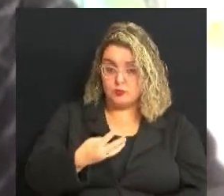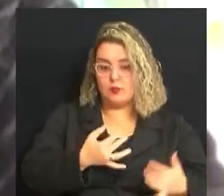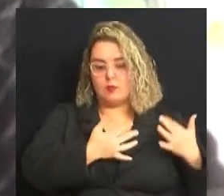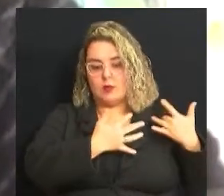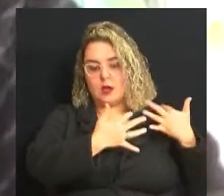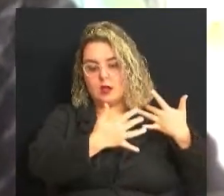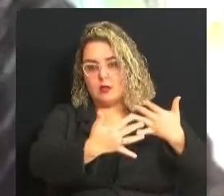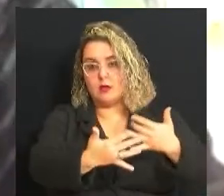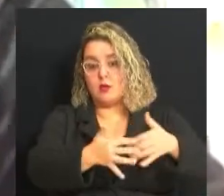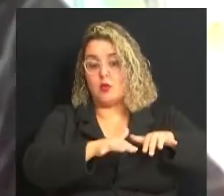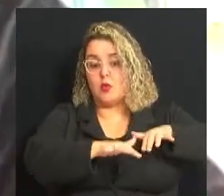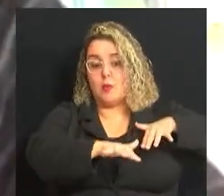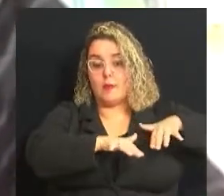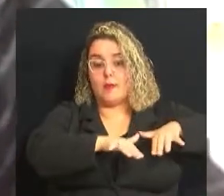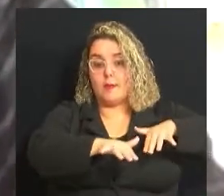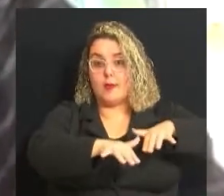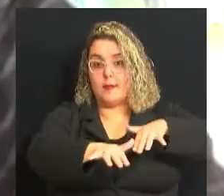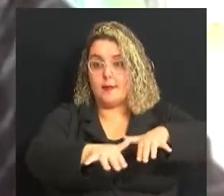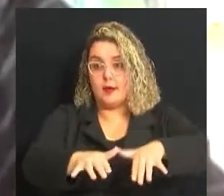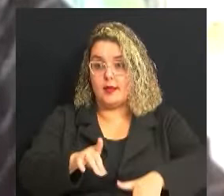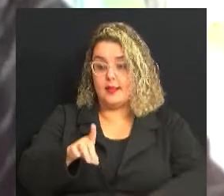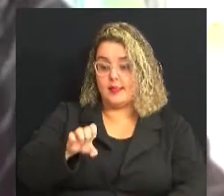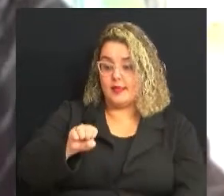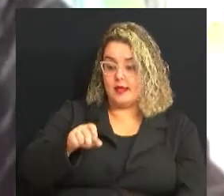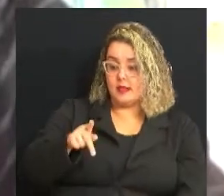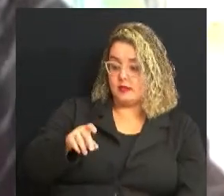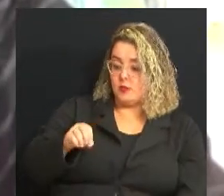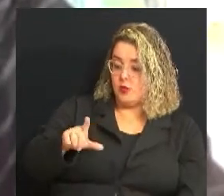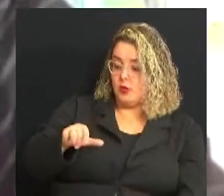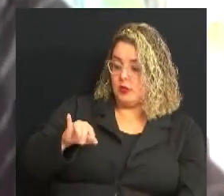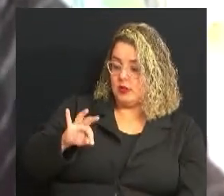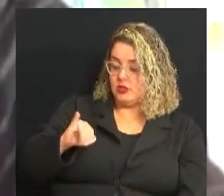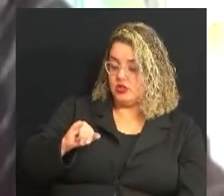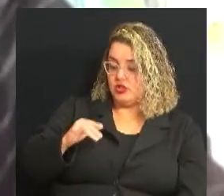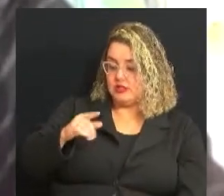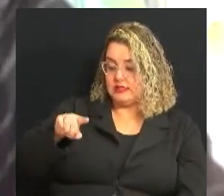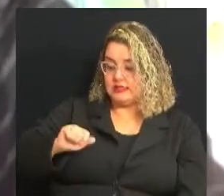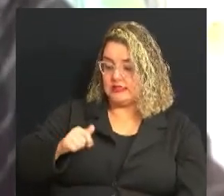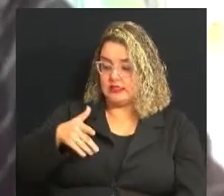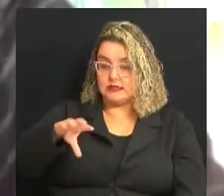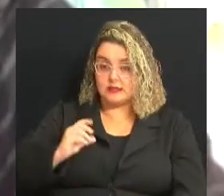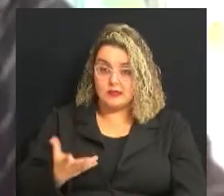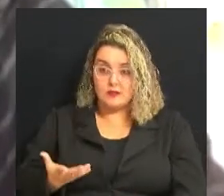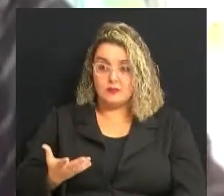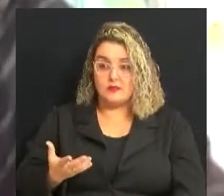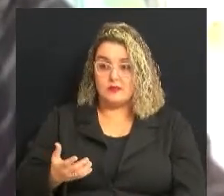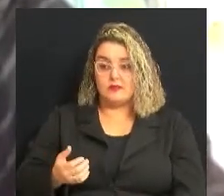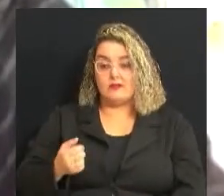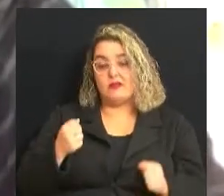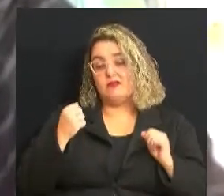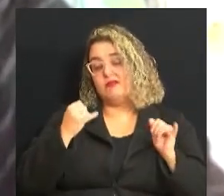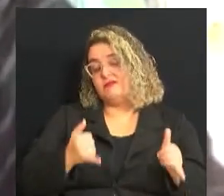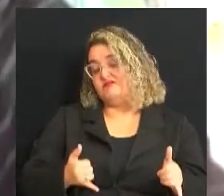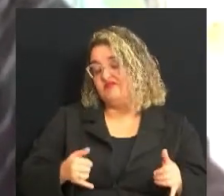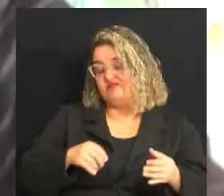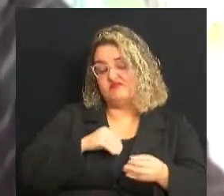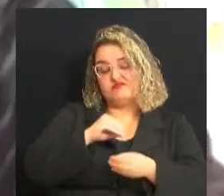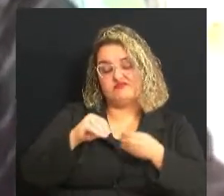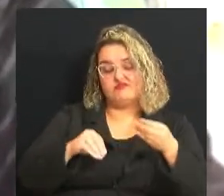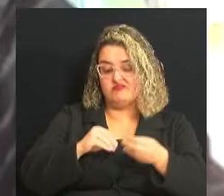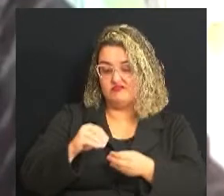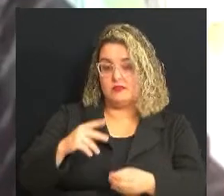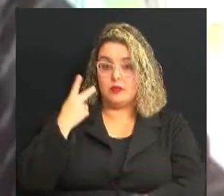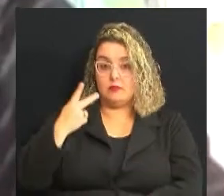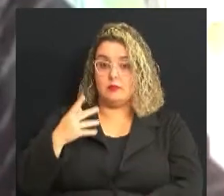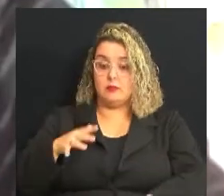2013 em diante houve um movimento de despolitização no Brasil que desmotivou os jovens a se envolverem na política